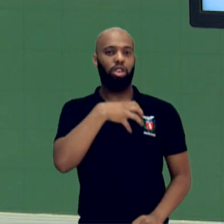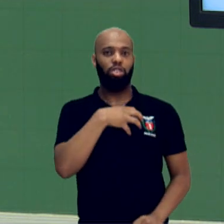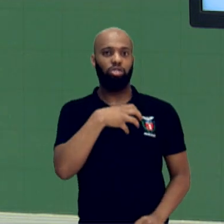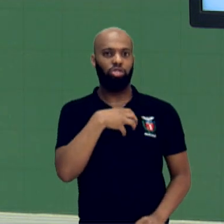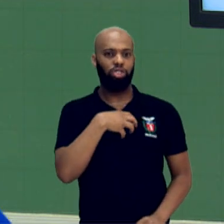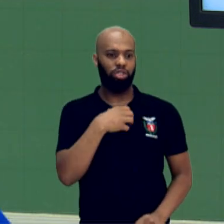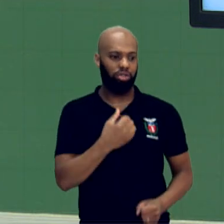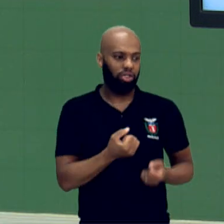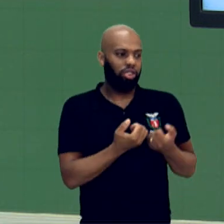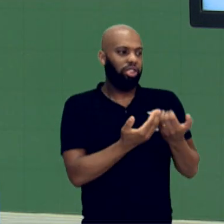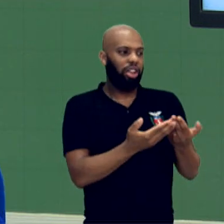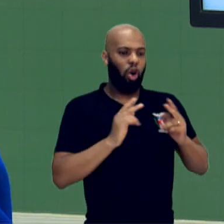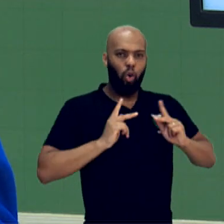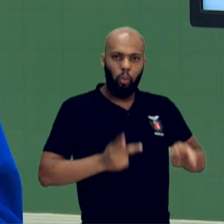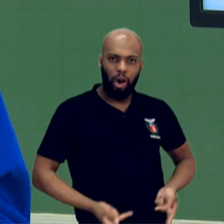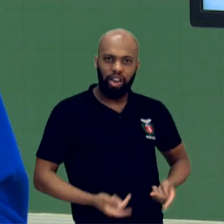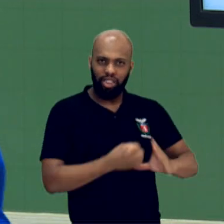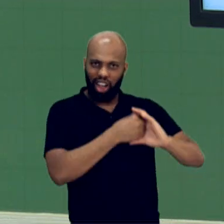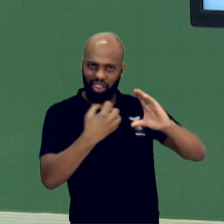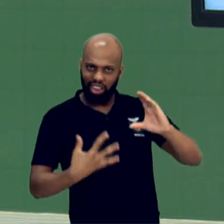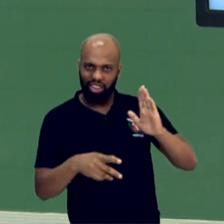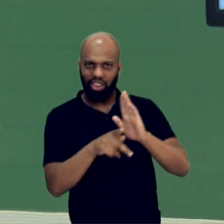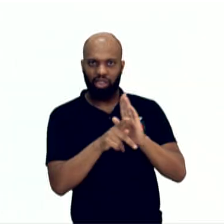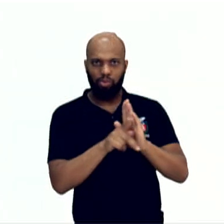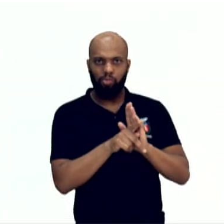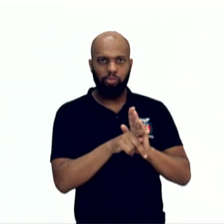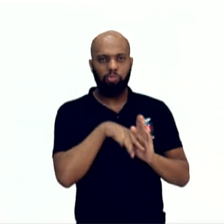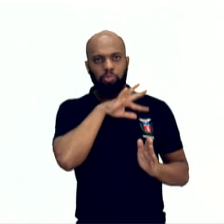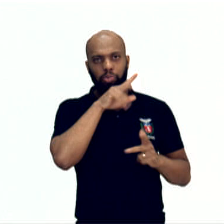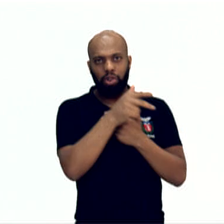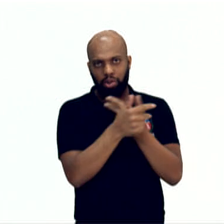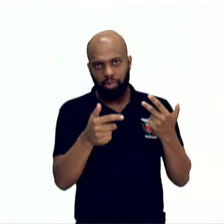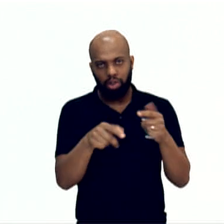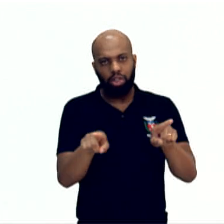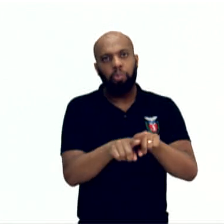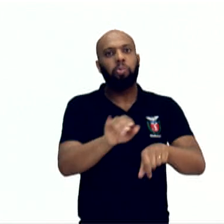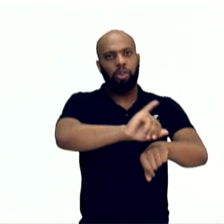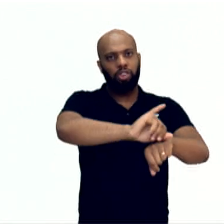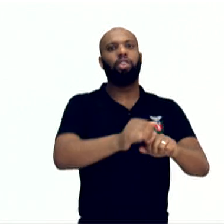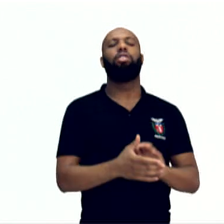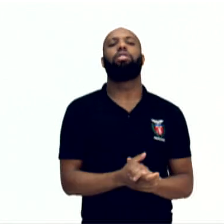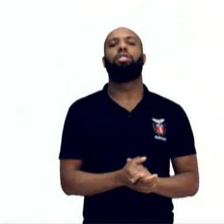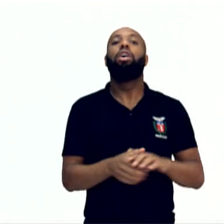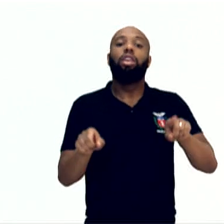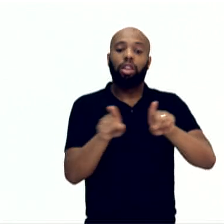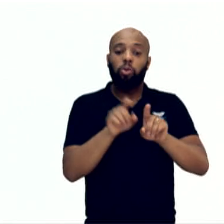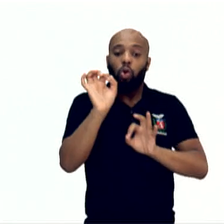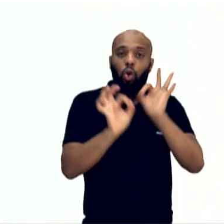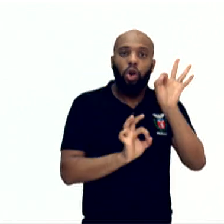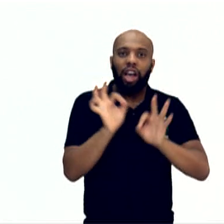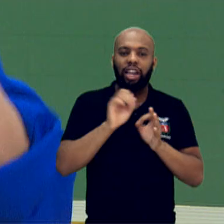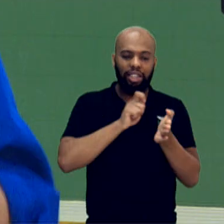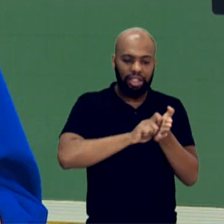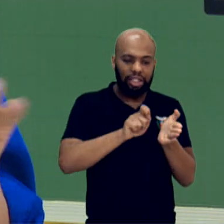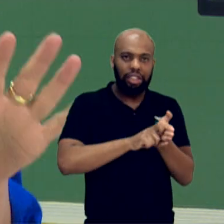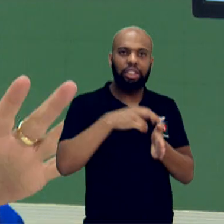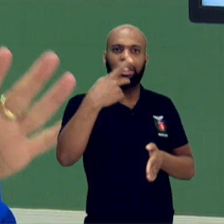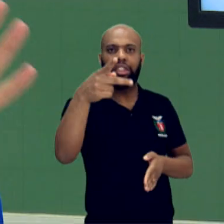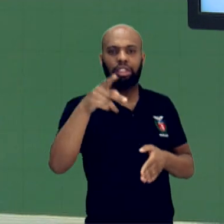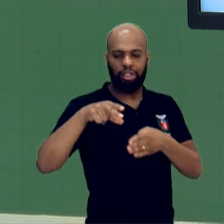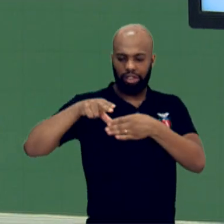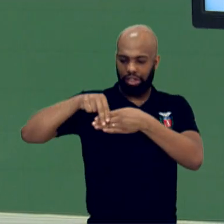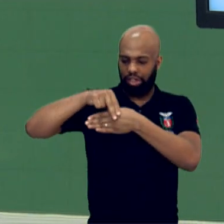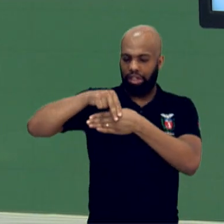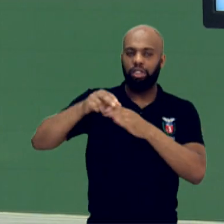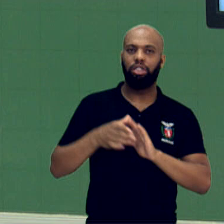Posso usar metáforas, até outras figuras de linguagens também. Organize a escrita do seu cordel. Fiz tudo isso. Agora